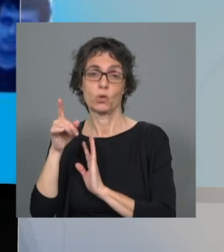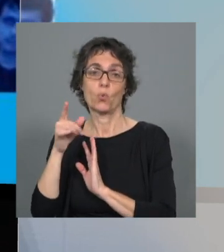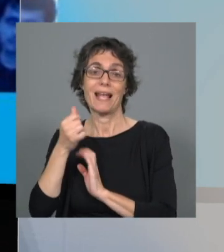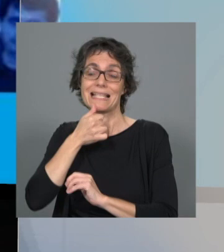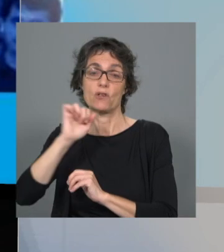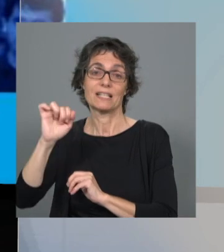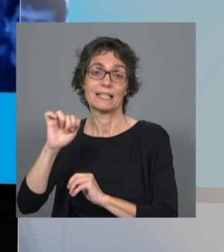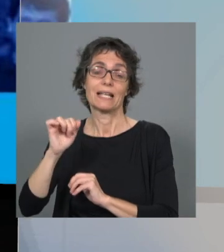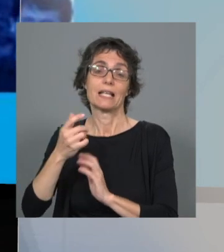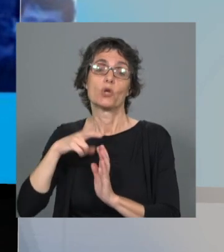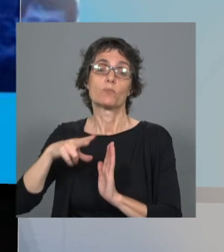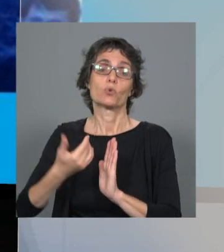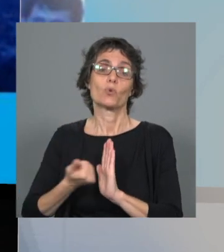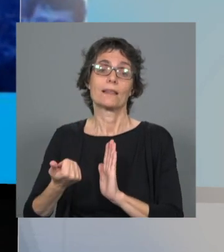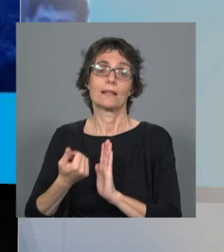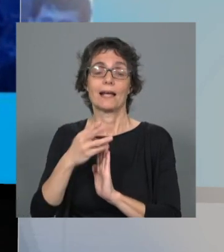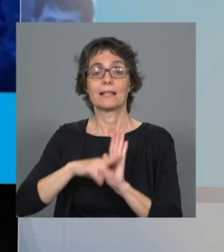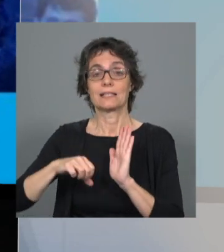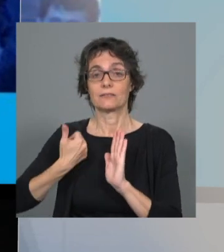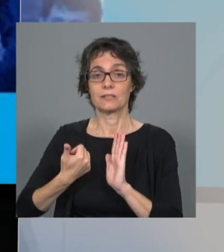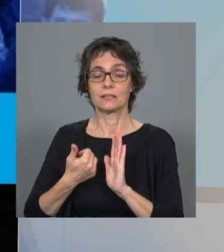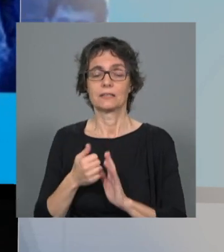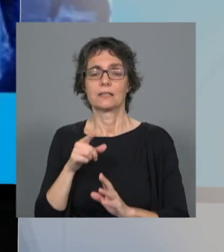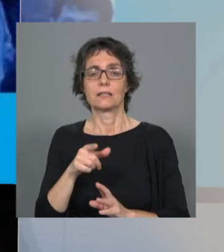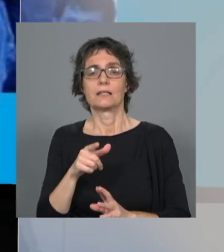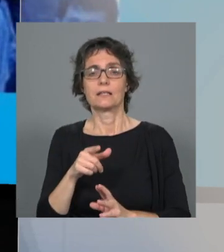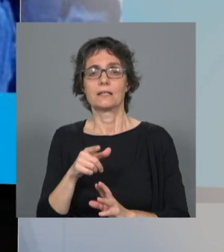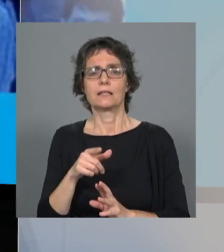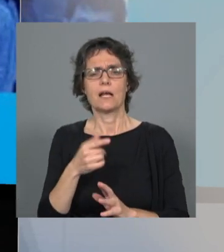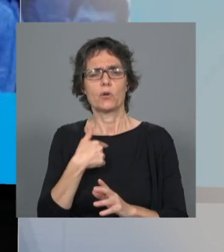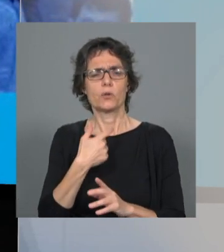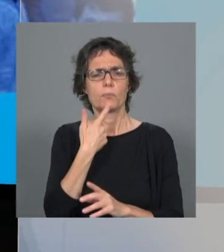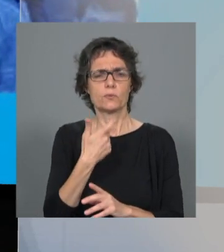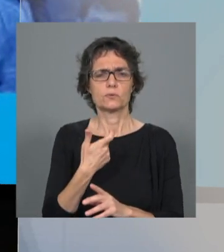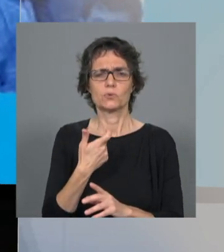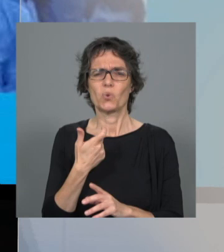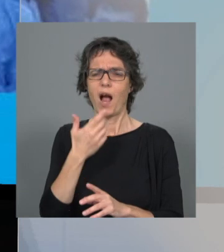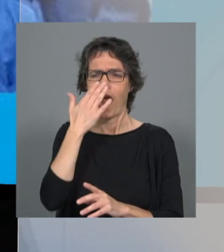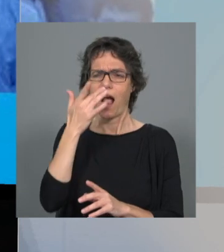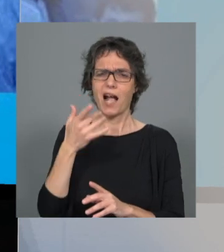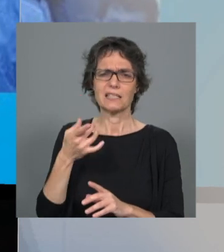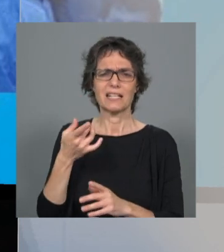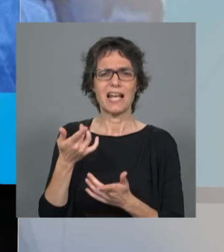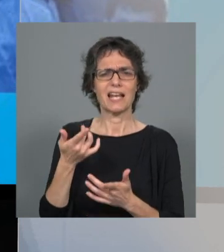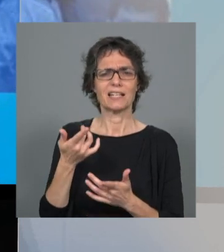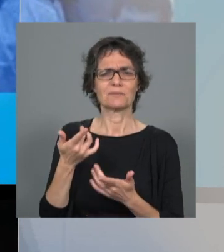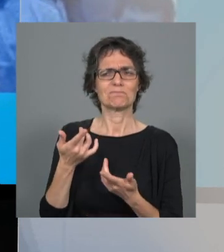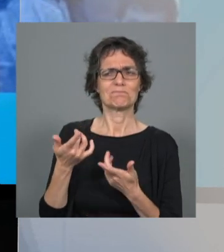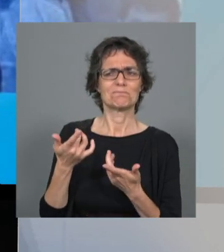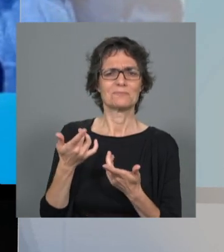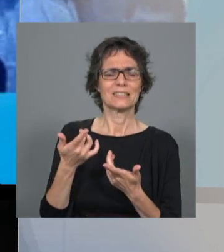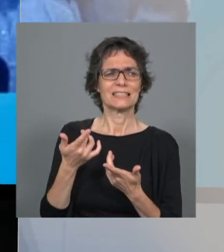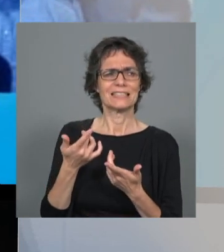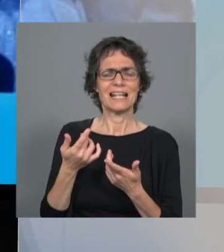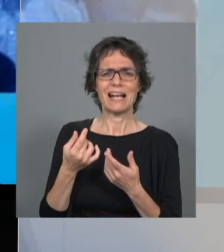propriamente cá. Nota-se algum desinvestimento no que toca à identificação de contágios e